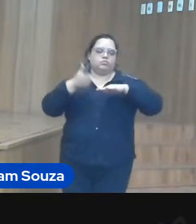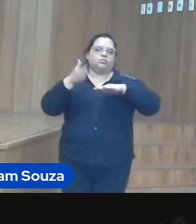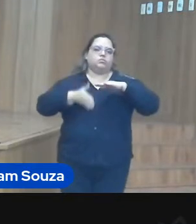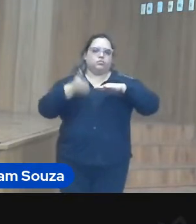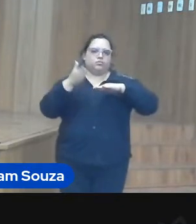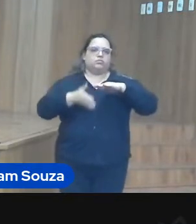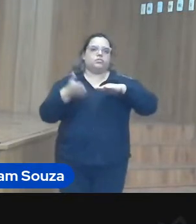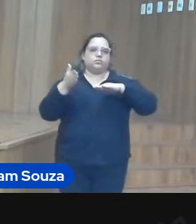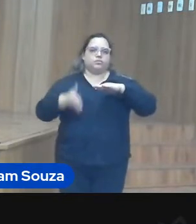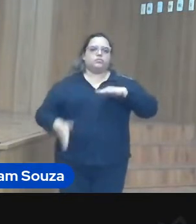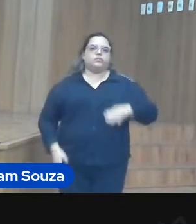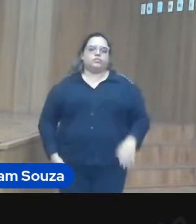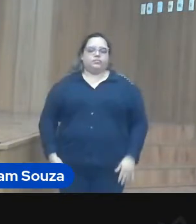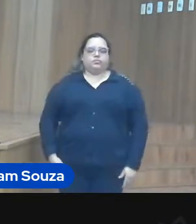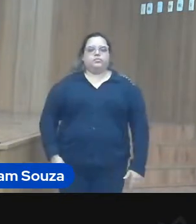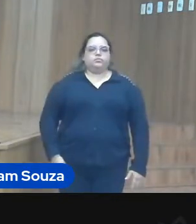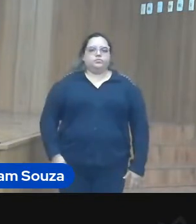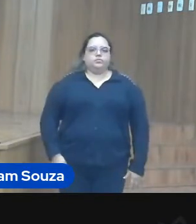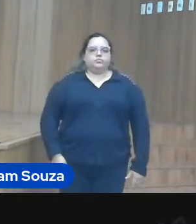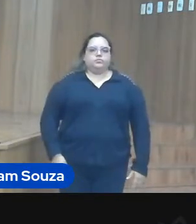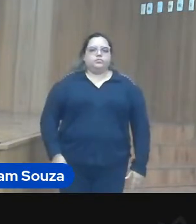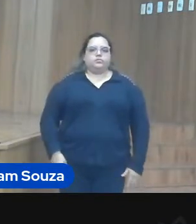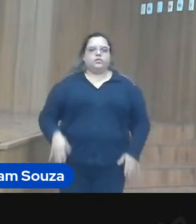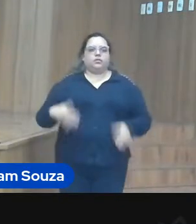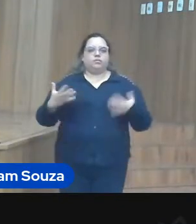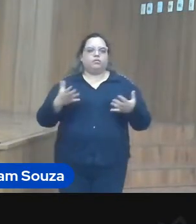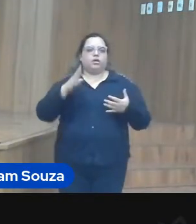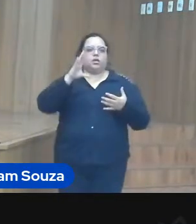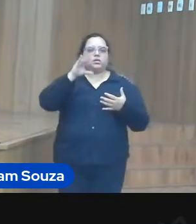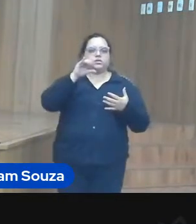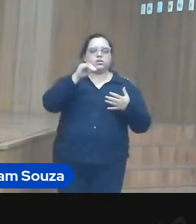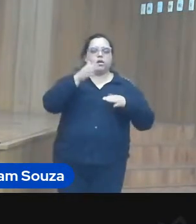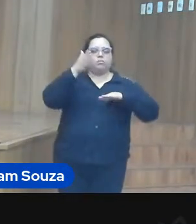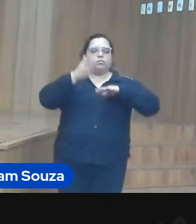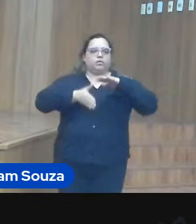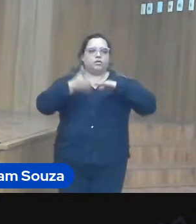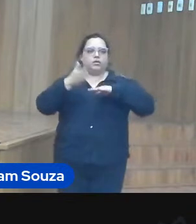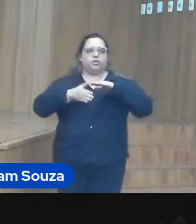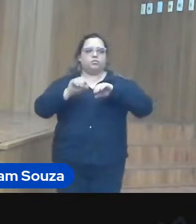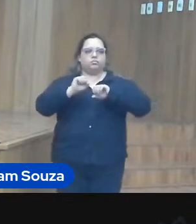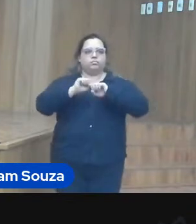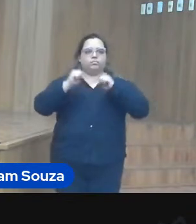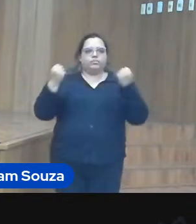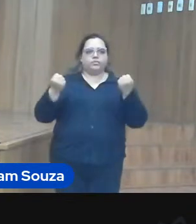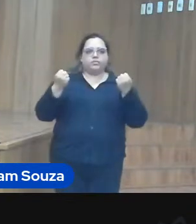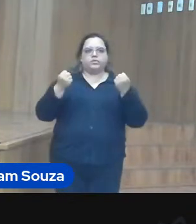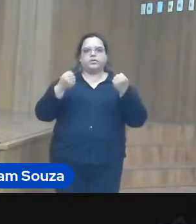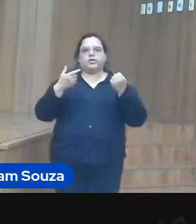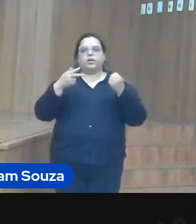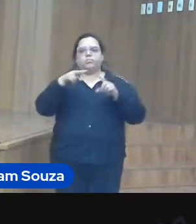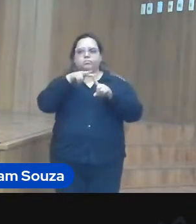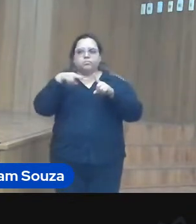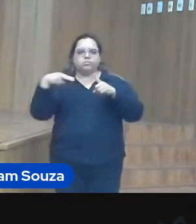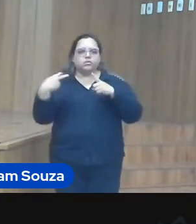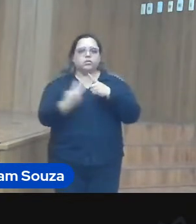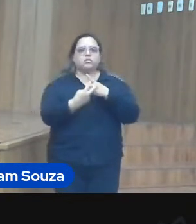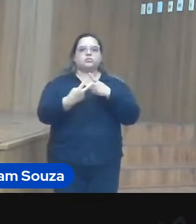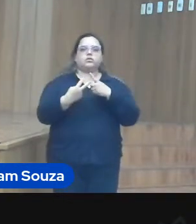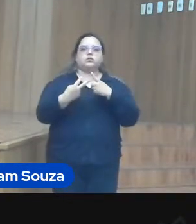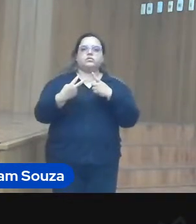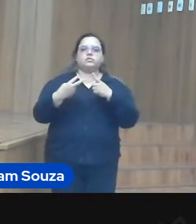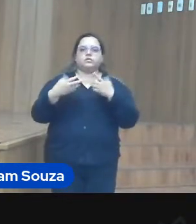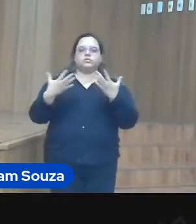falo da idade moderna, essa coisa da ciência moderna, normativa, prescritiva, determinista,